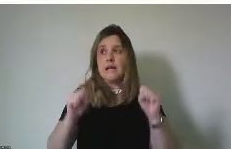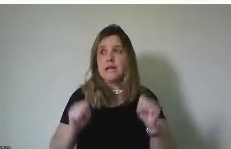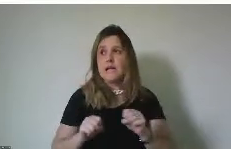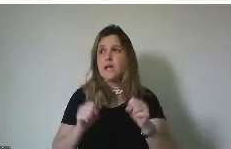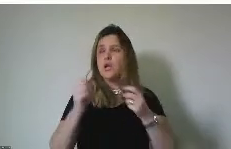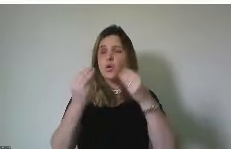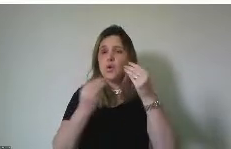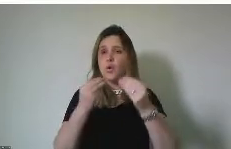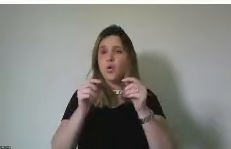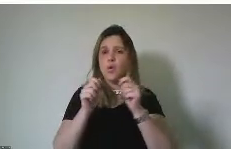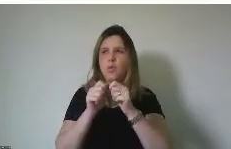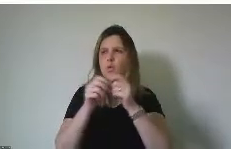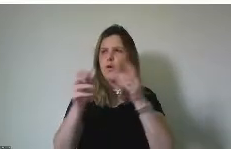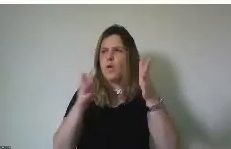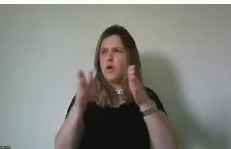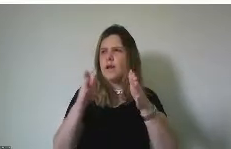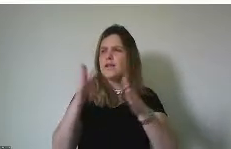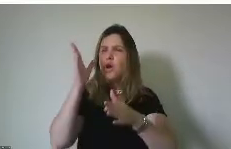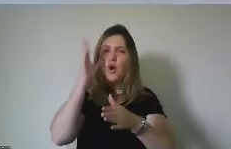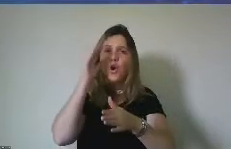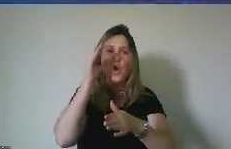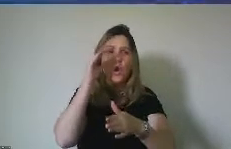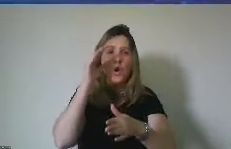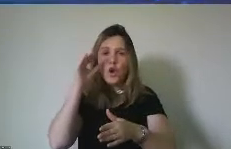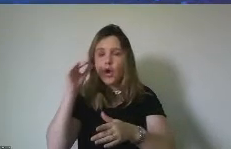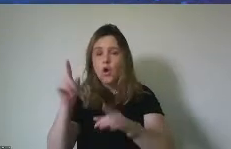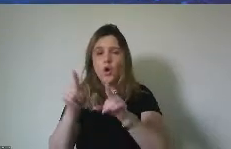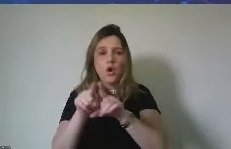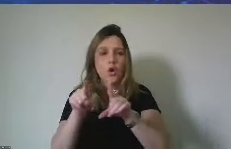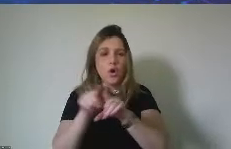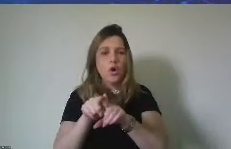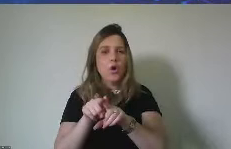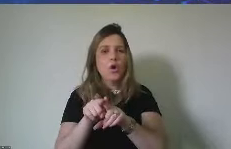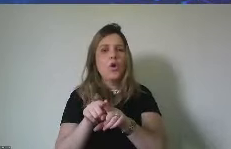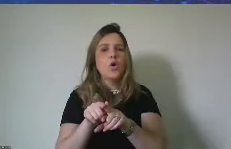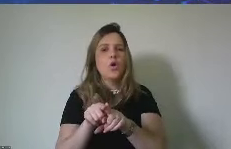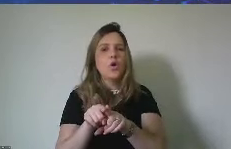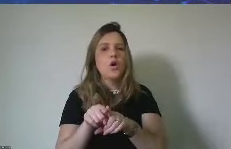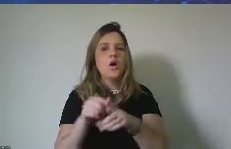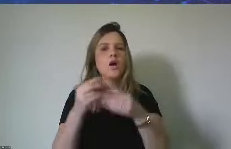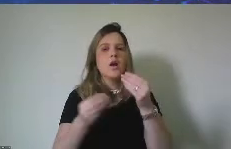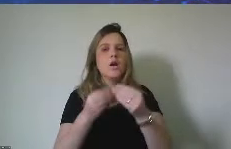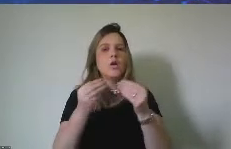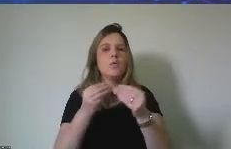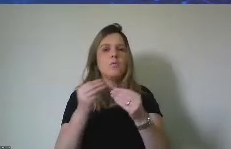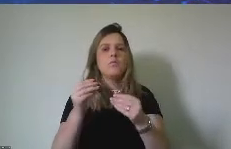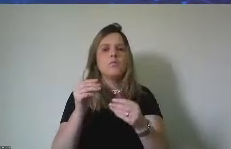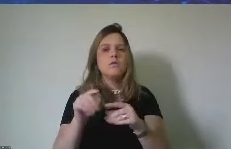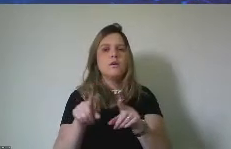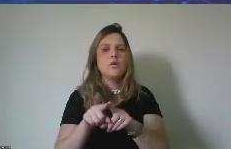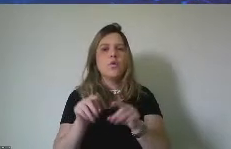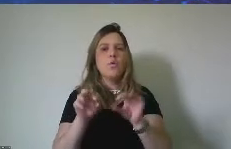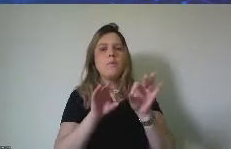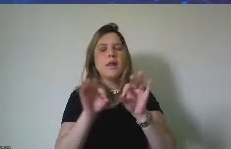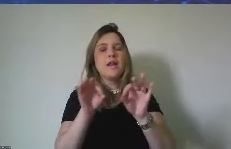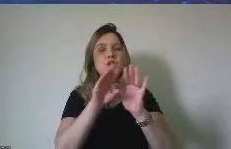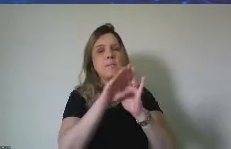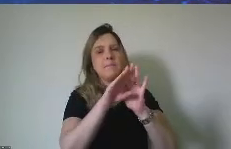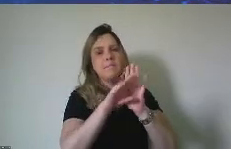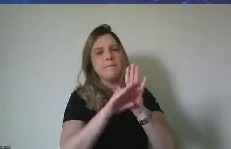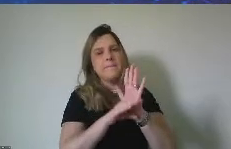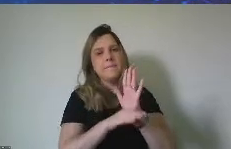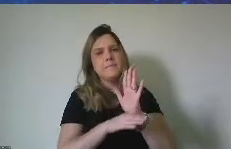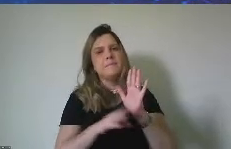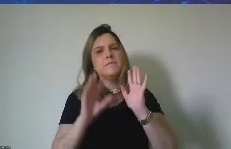desta coordenação que aqui eu defini como cooperação e coplanejamento vai ser